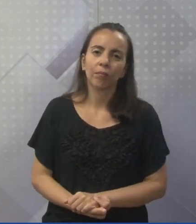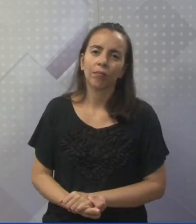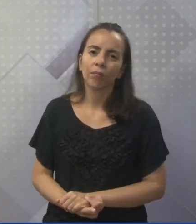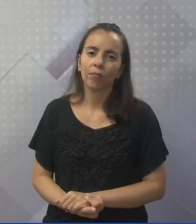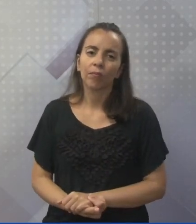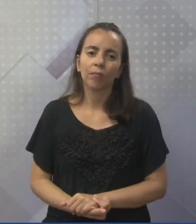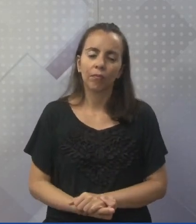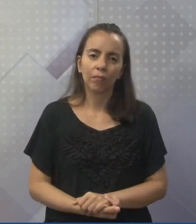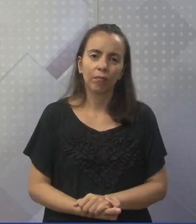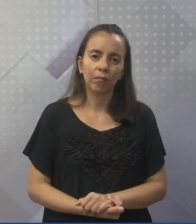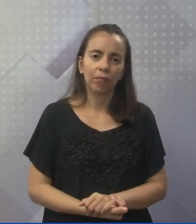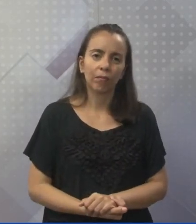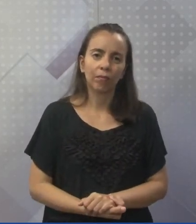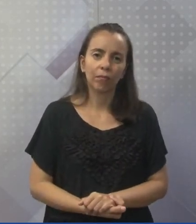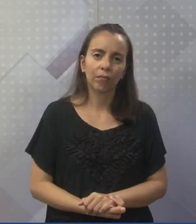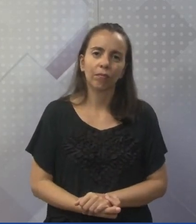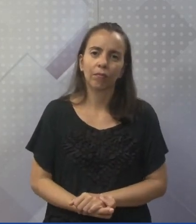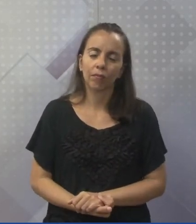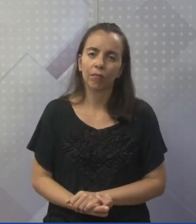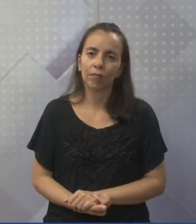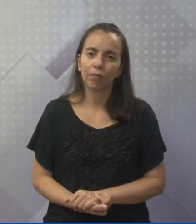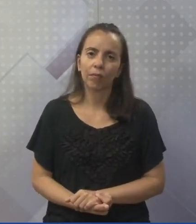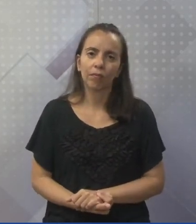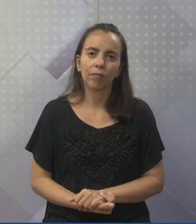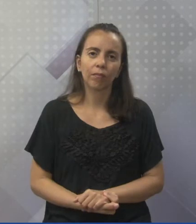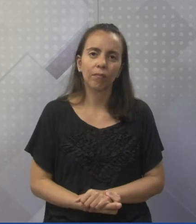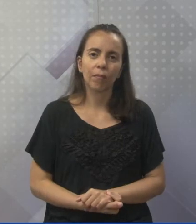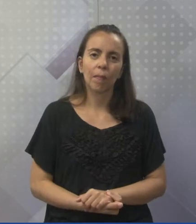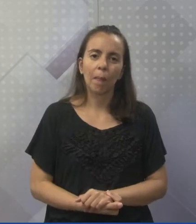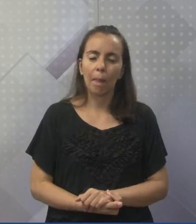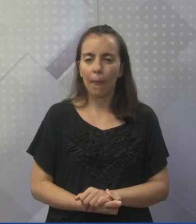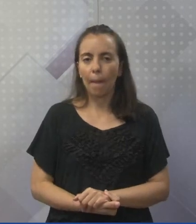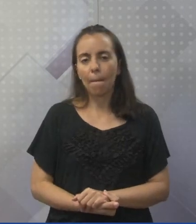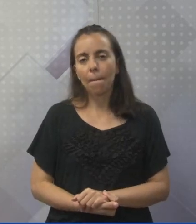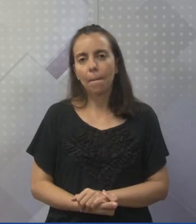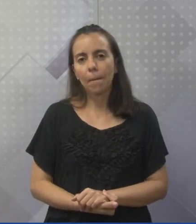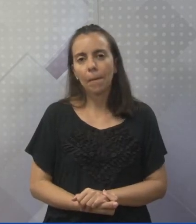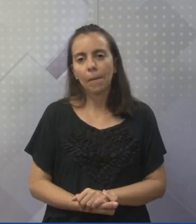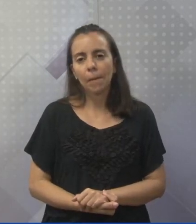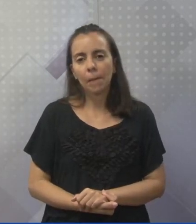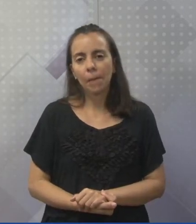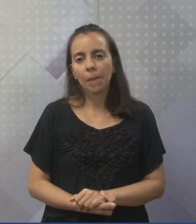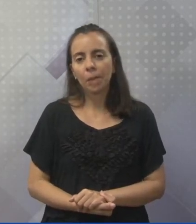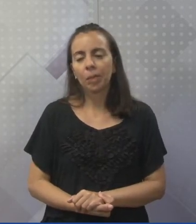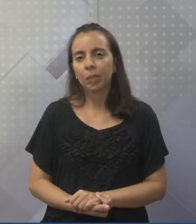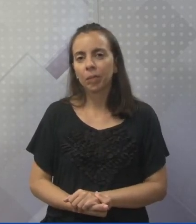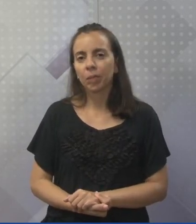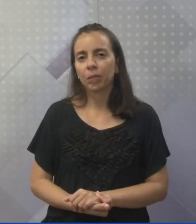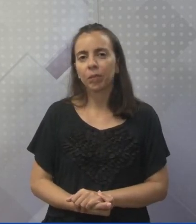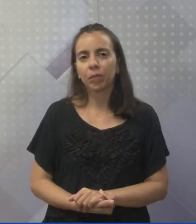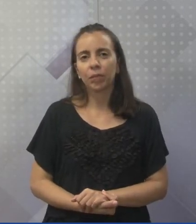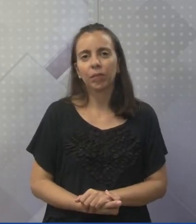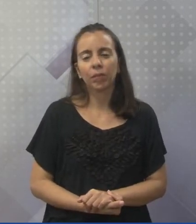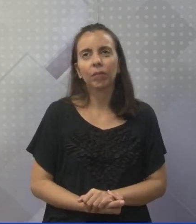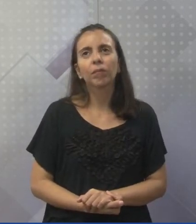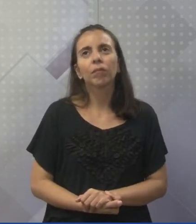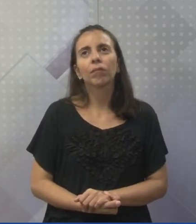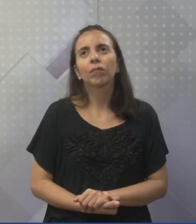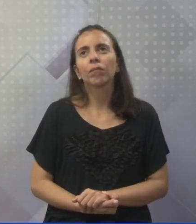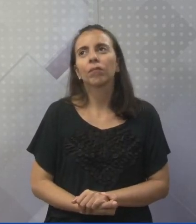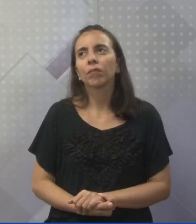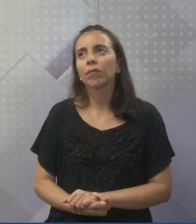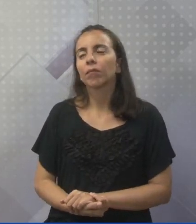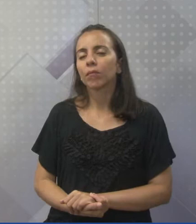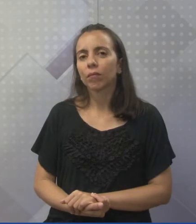associado ao auxiliar would, né? Indicando condição. If she had free time, she would